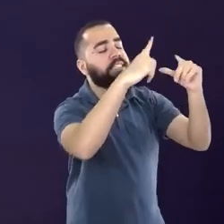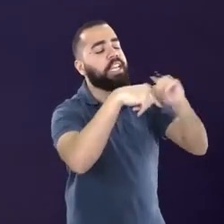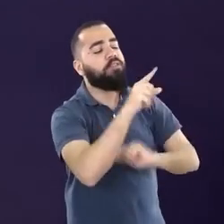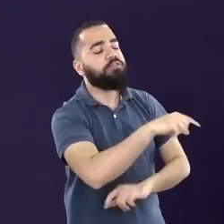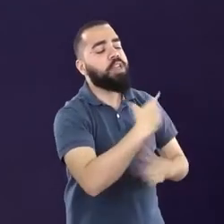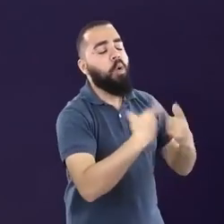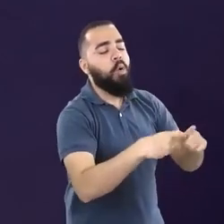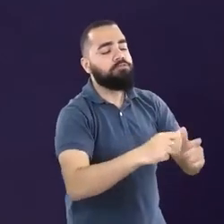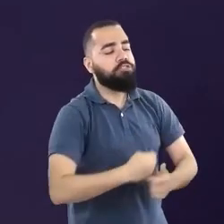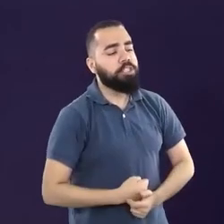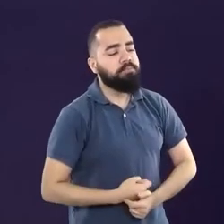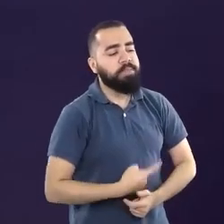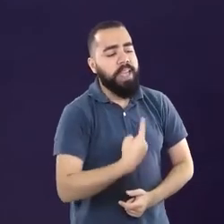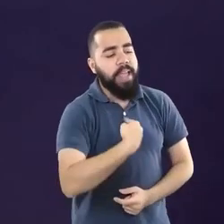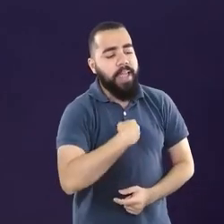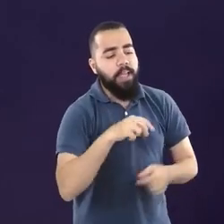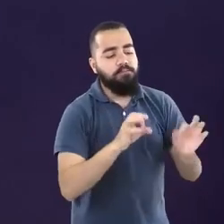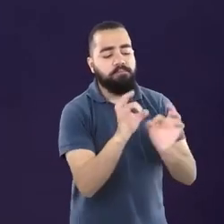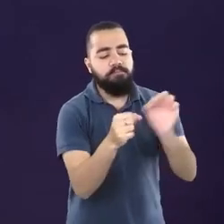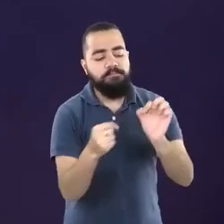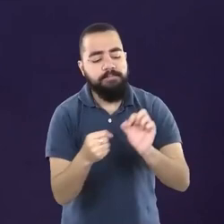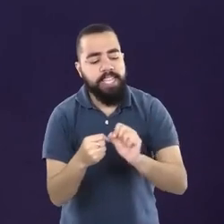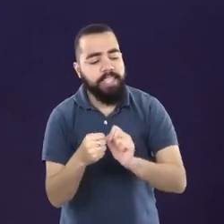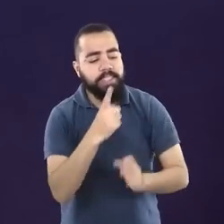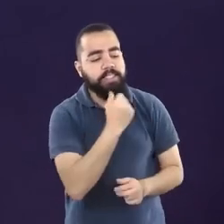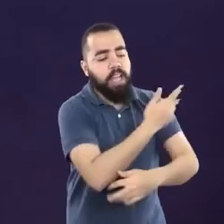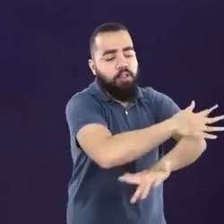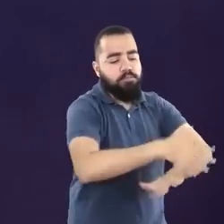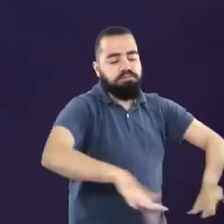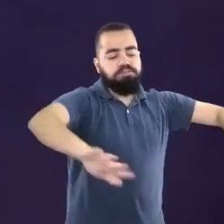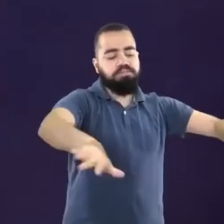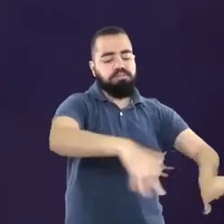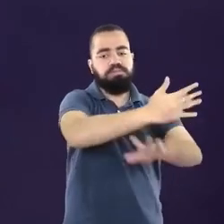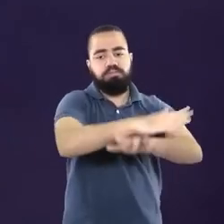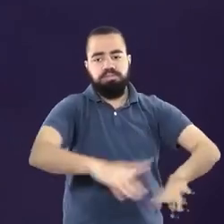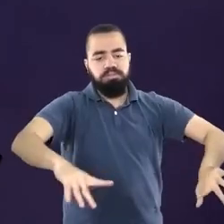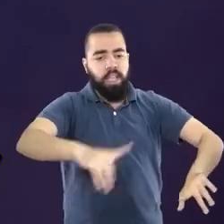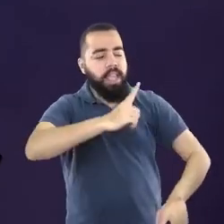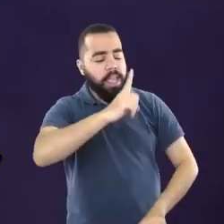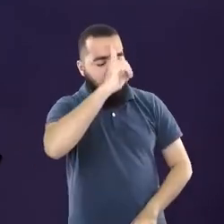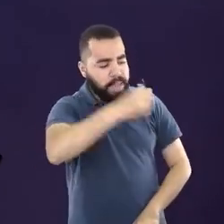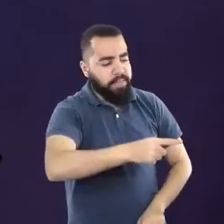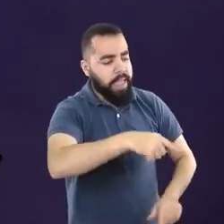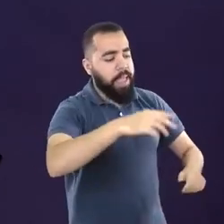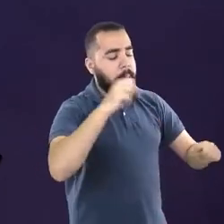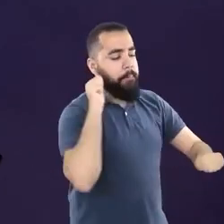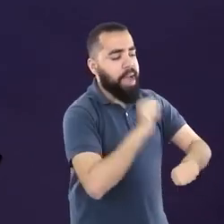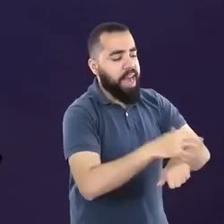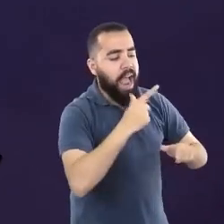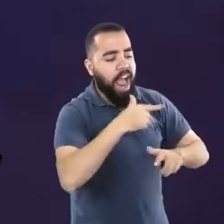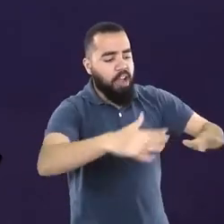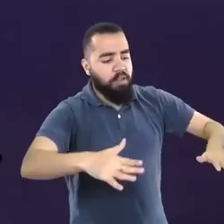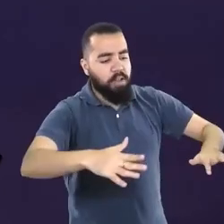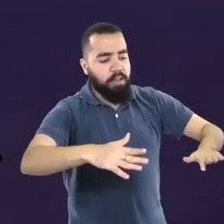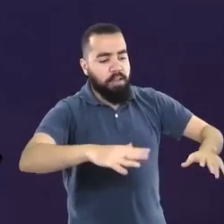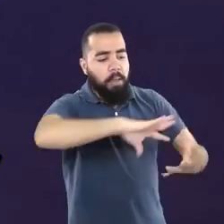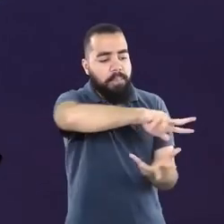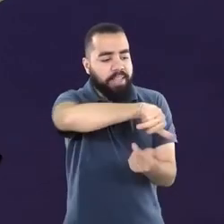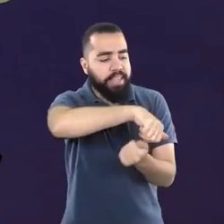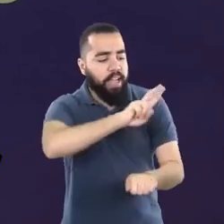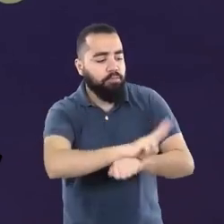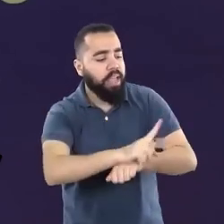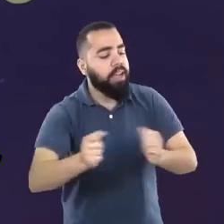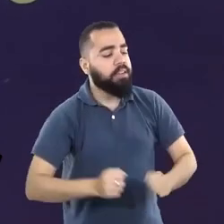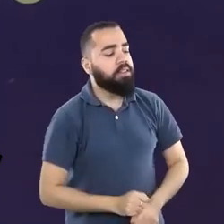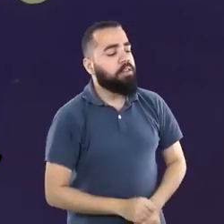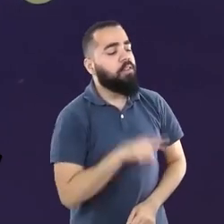Jó, quando eu cercava as águas do mar, não impedindo que elas invadissem a terra? E Deus foi revelando a sua majestade, a